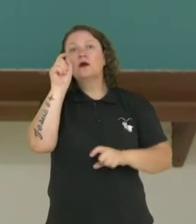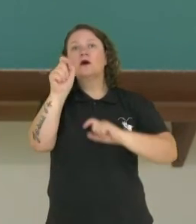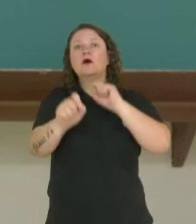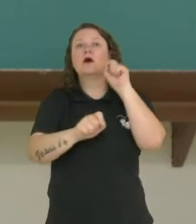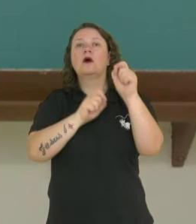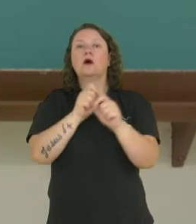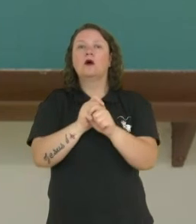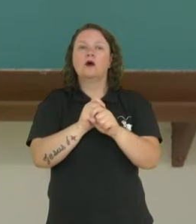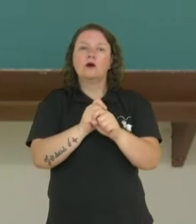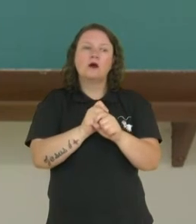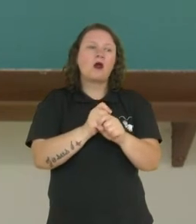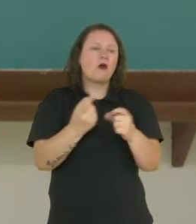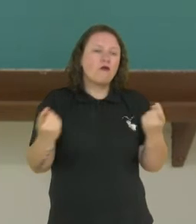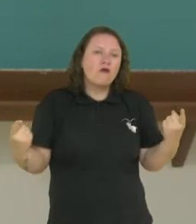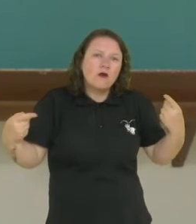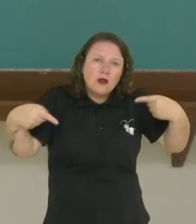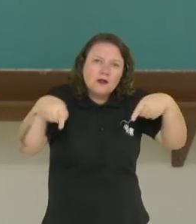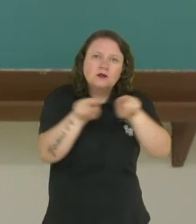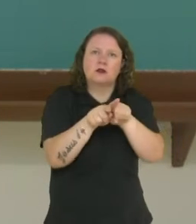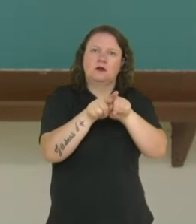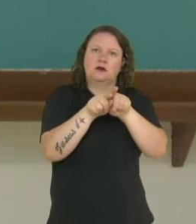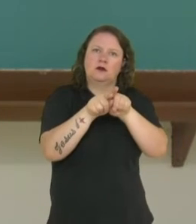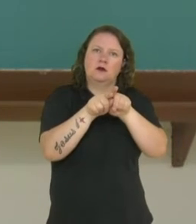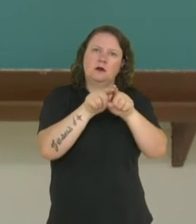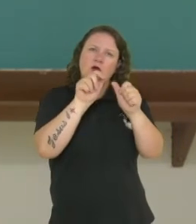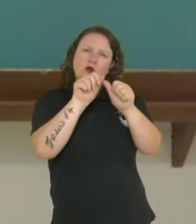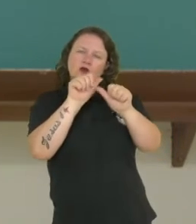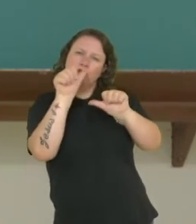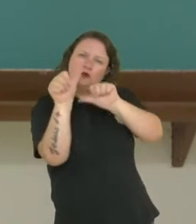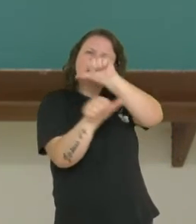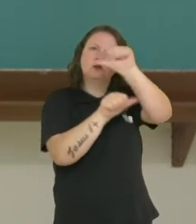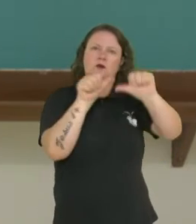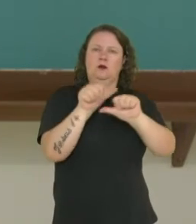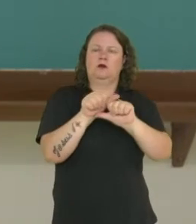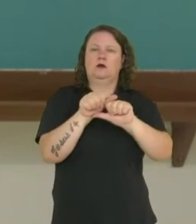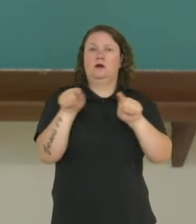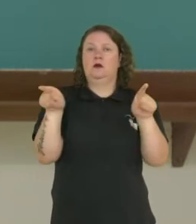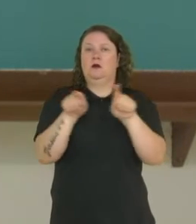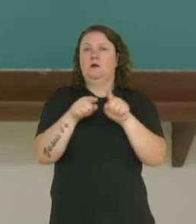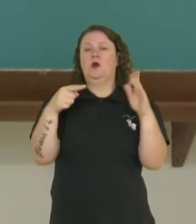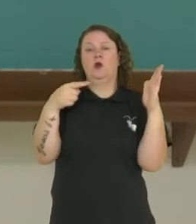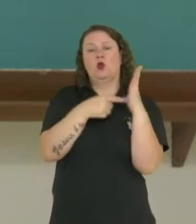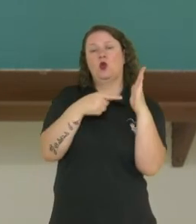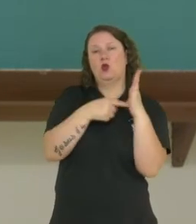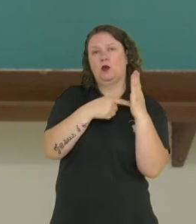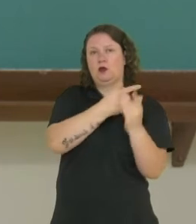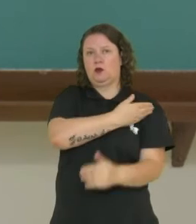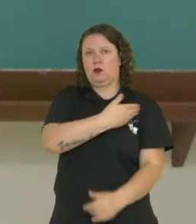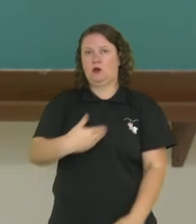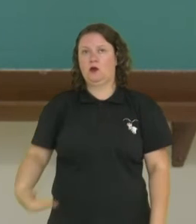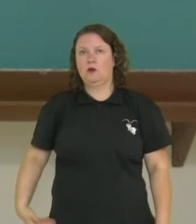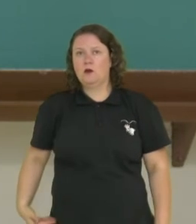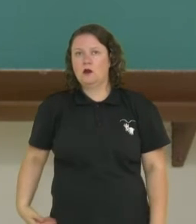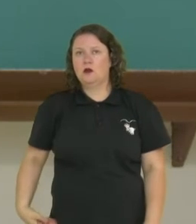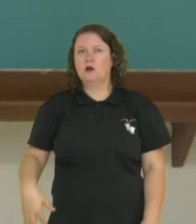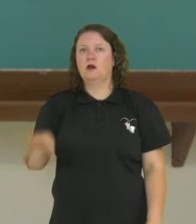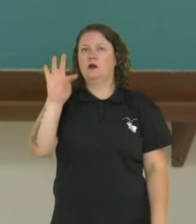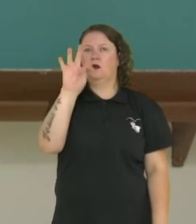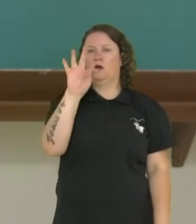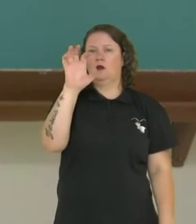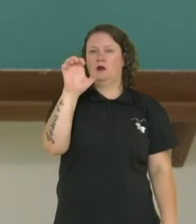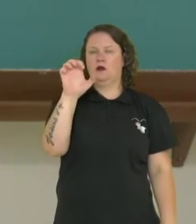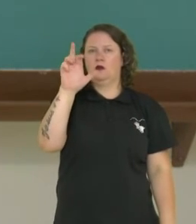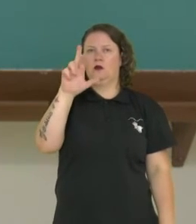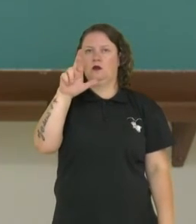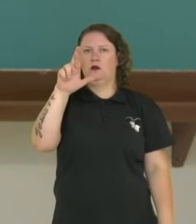trazer a igualdade de volta, né, ao continente. E nisso ele foi acusado pelo governo, né, de terrorismo e foi